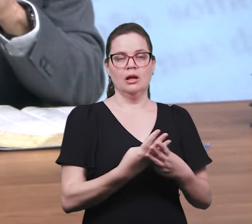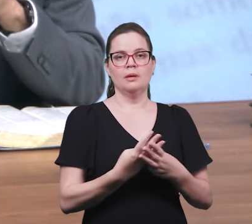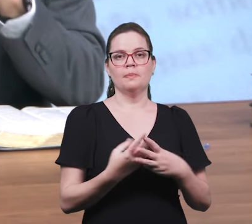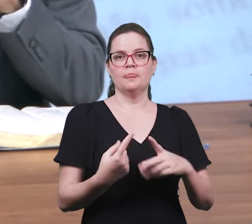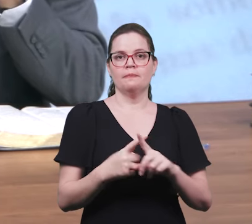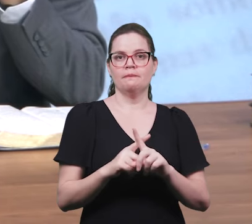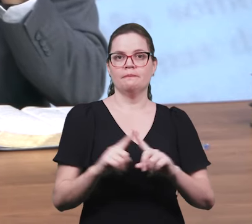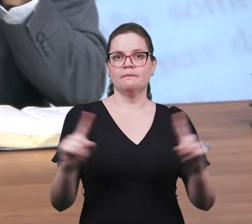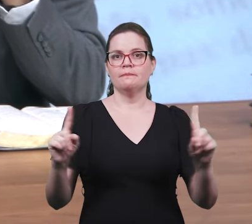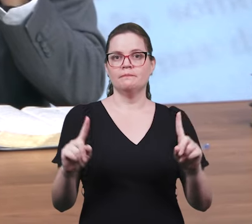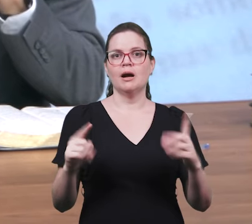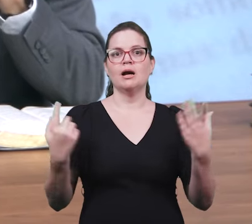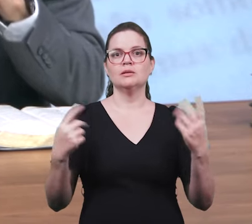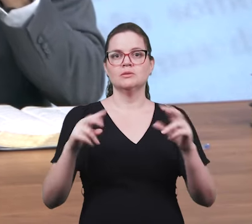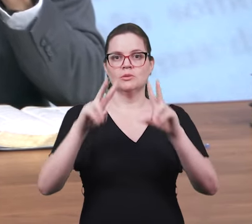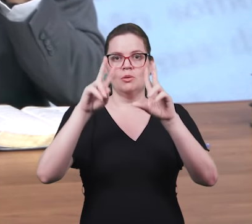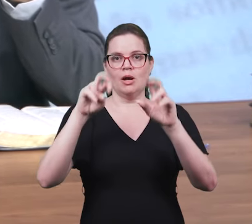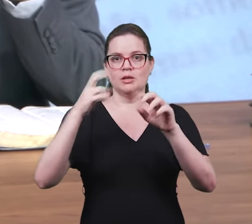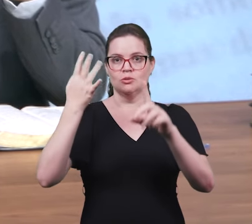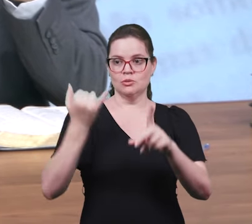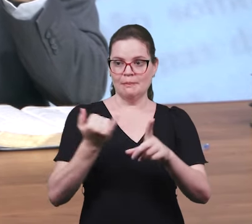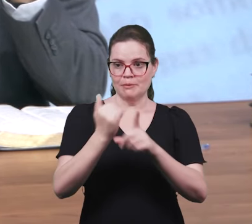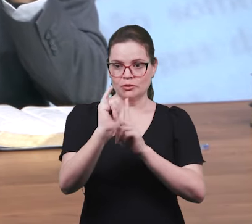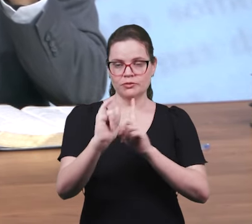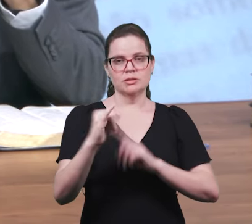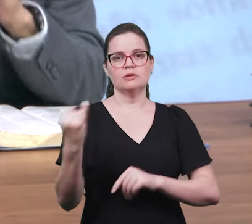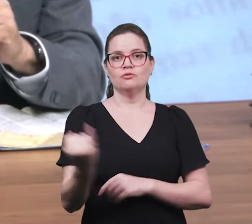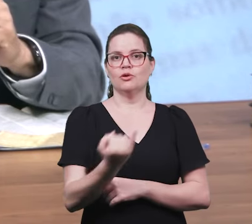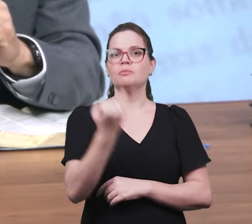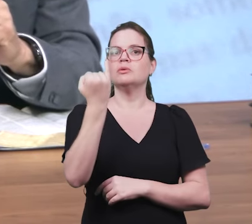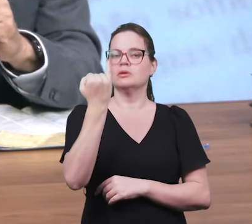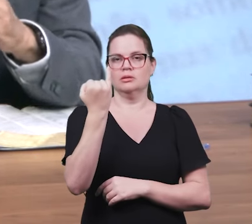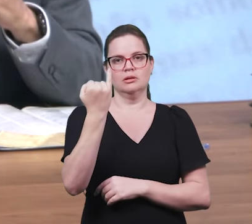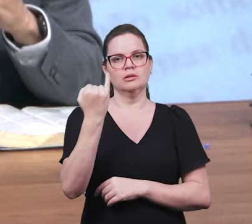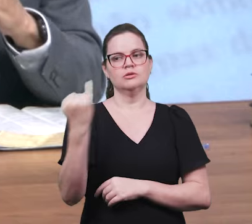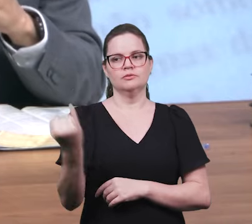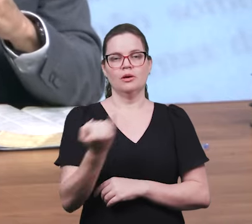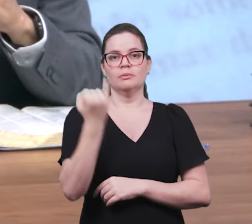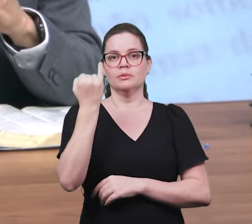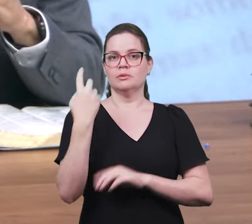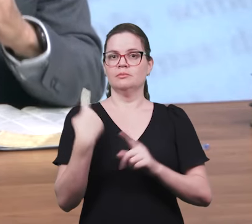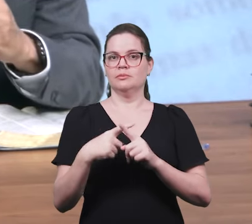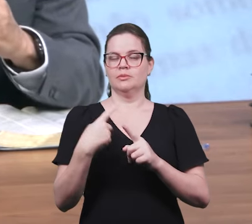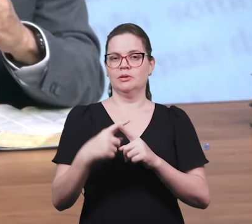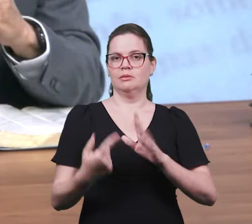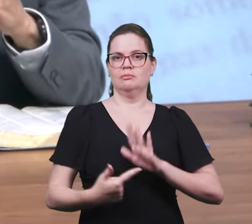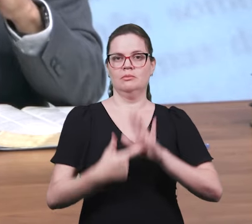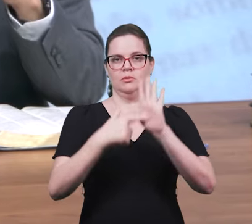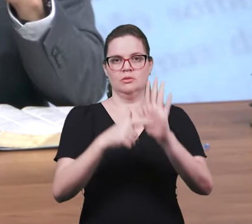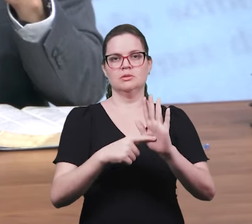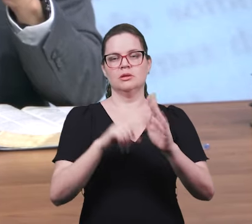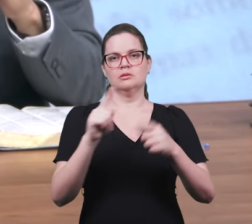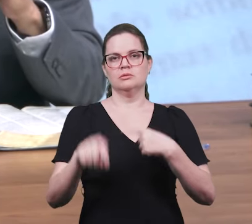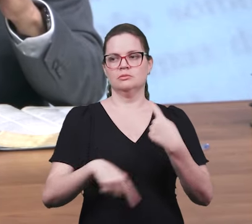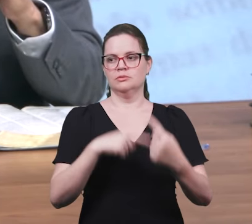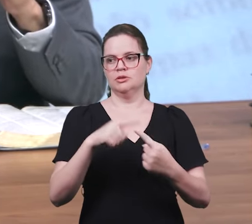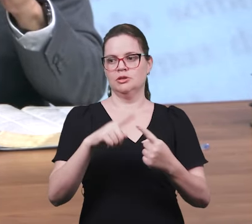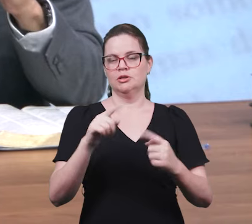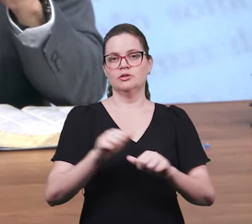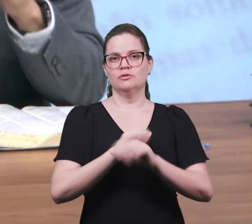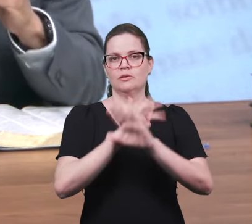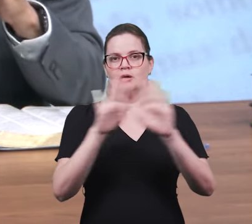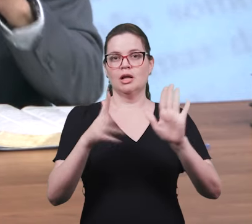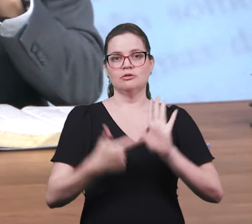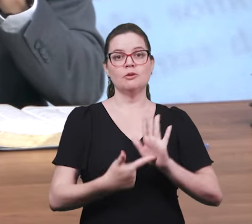profético teve um papel essencial, cumprindo uma rigorosa missão de denunciar